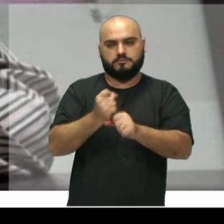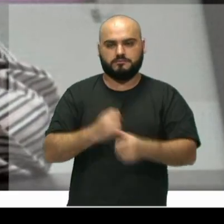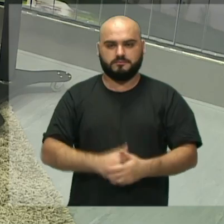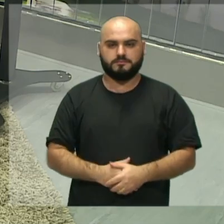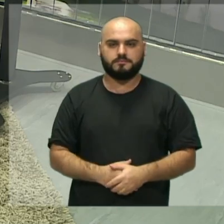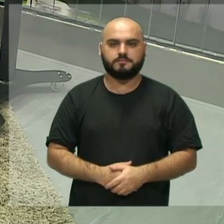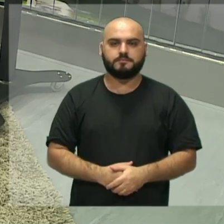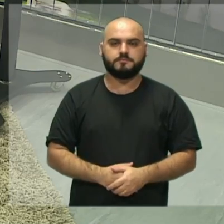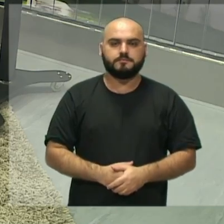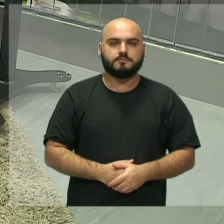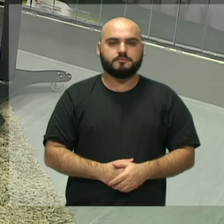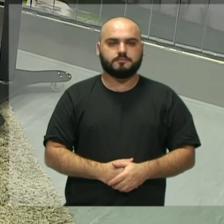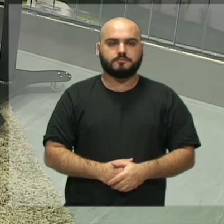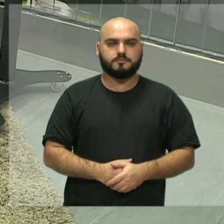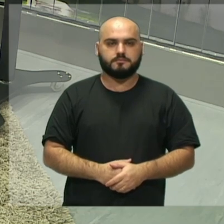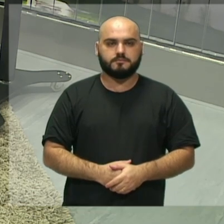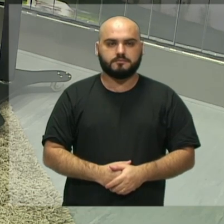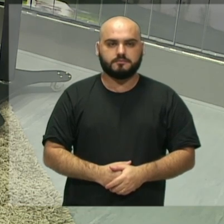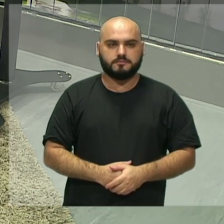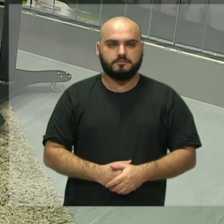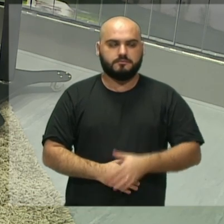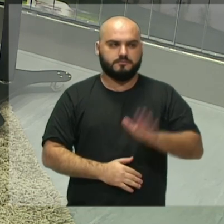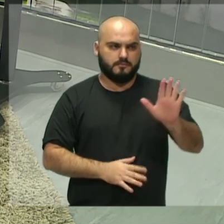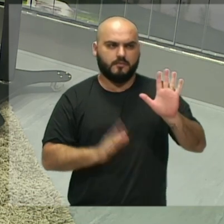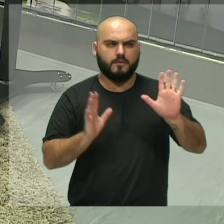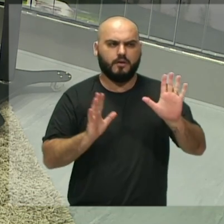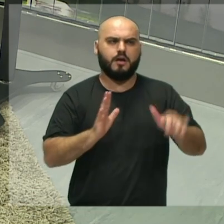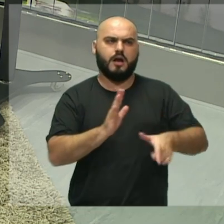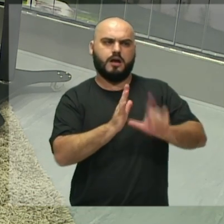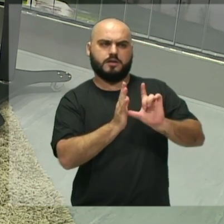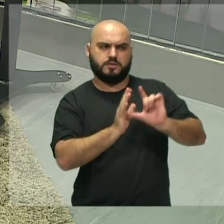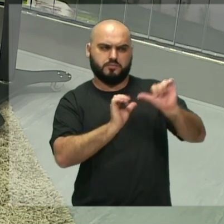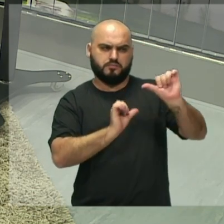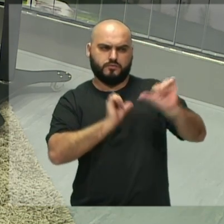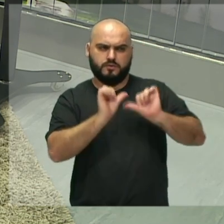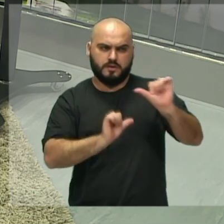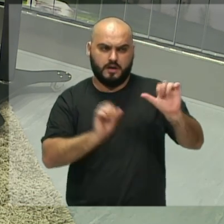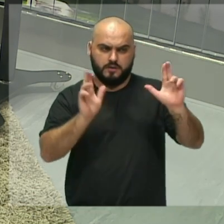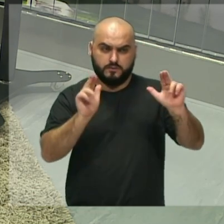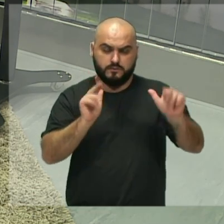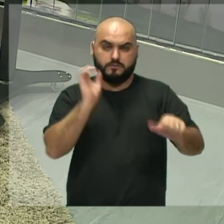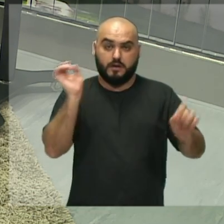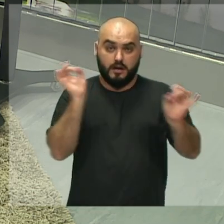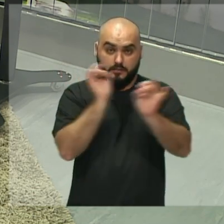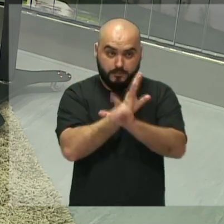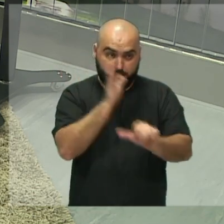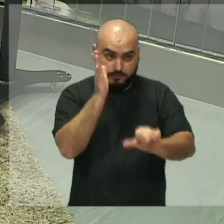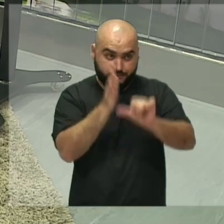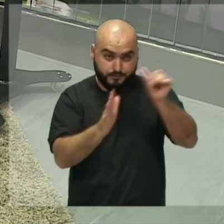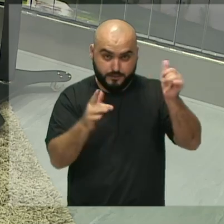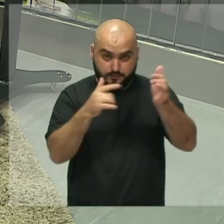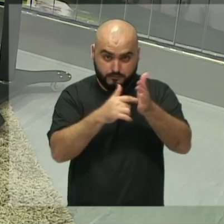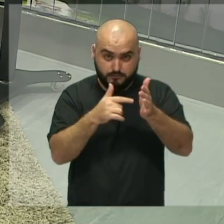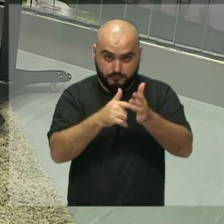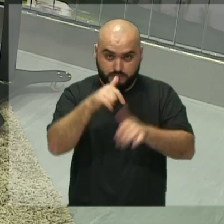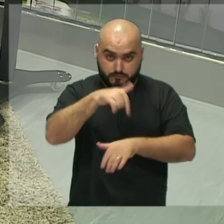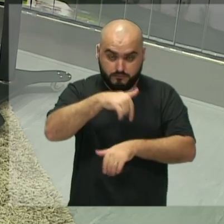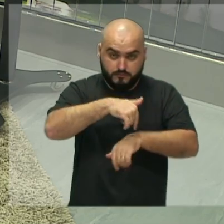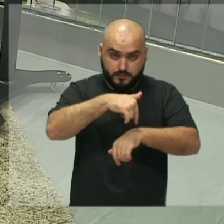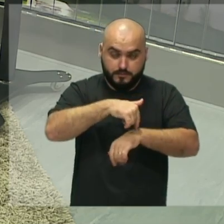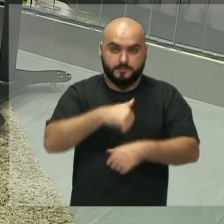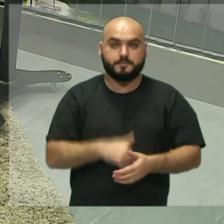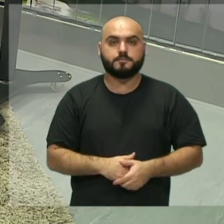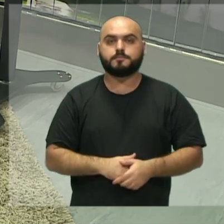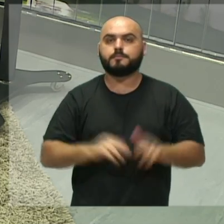Vereador, antes da gente trocar totalmente de assunto, para a gente encerrar esse primeiro bloco, quero dedicar